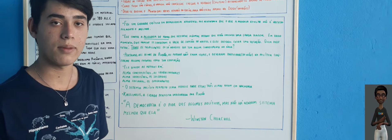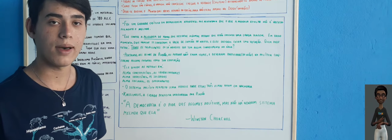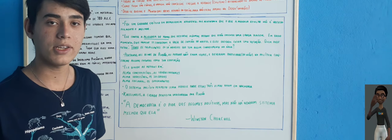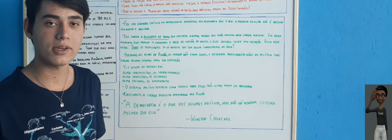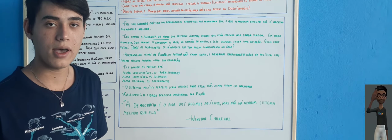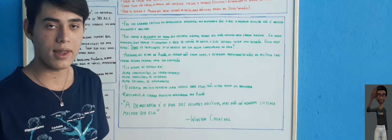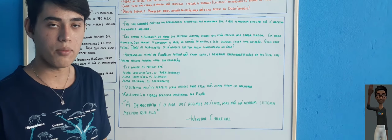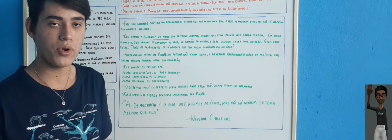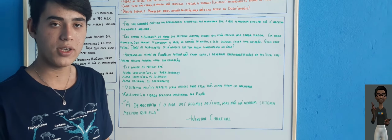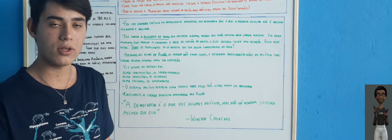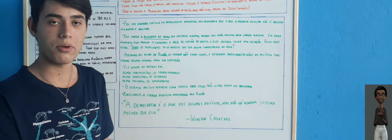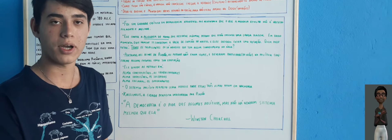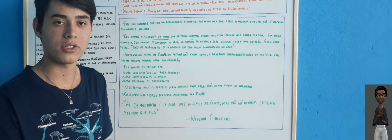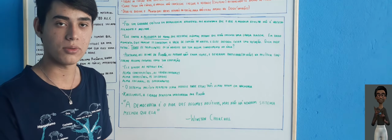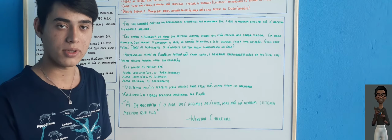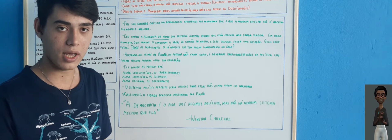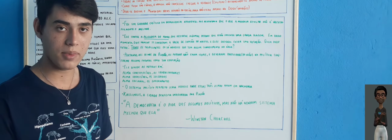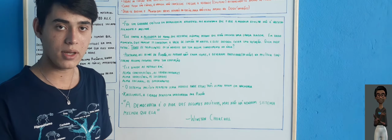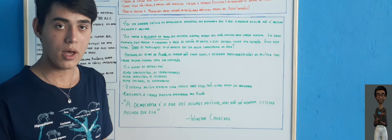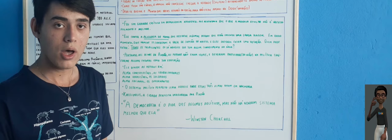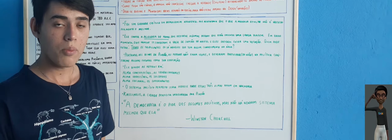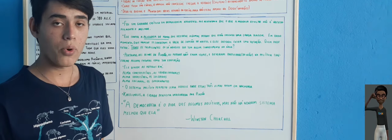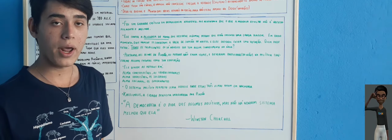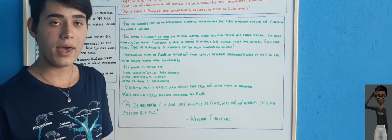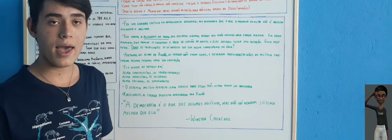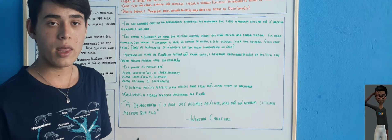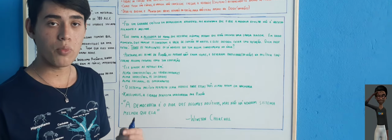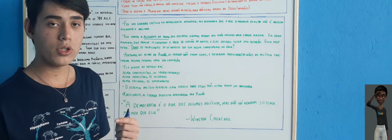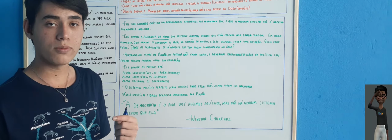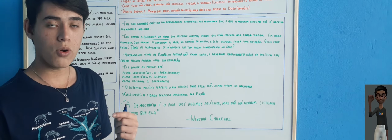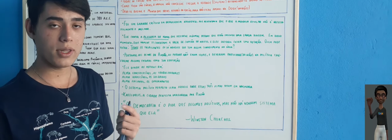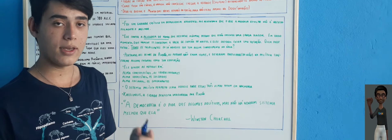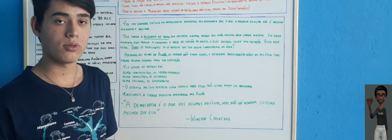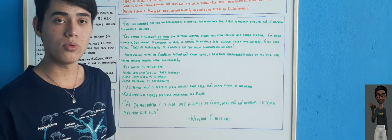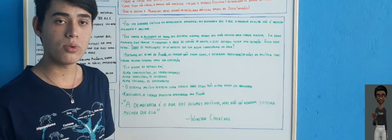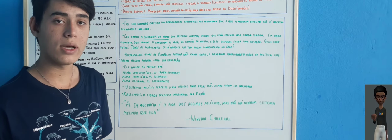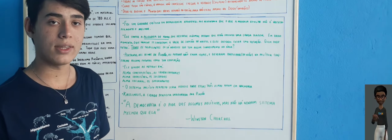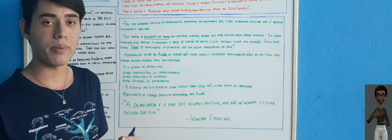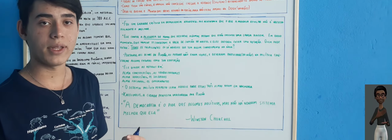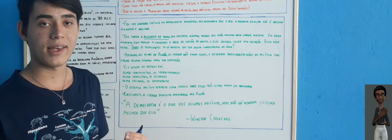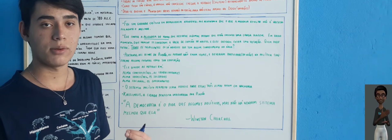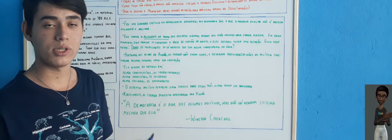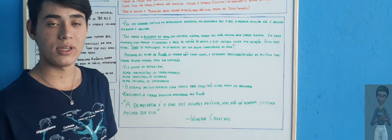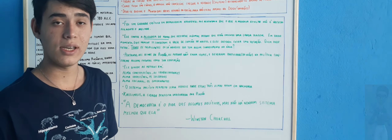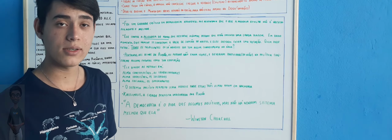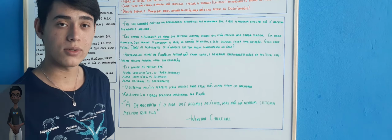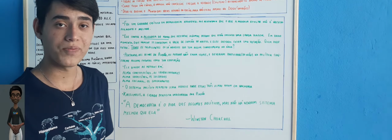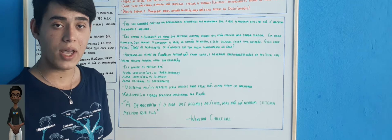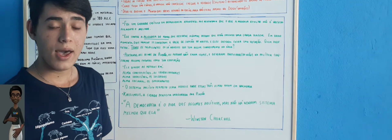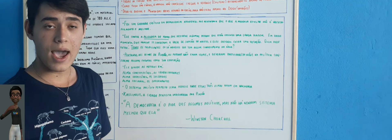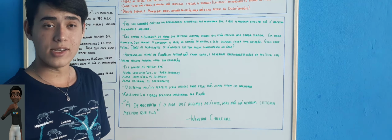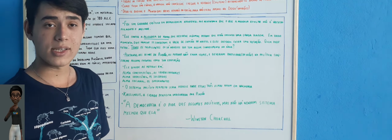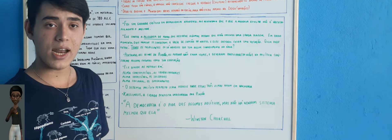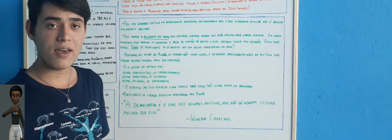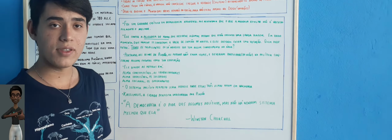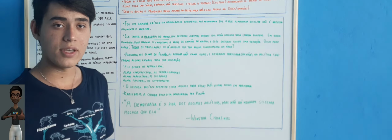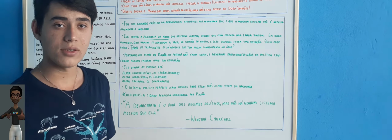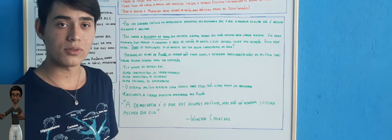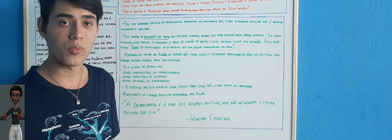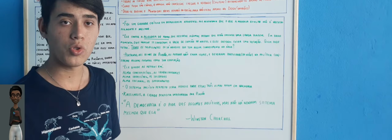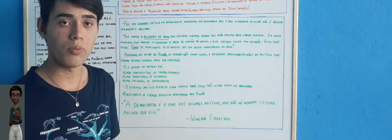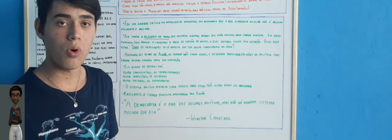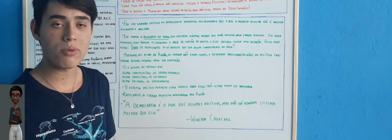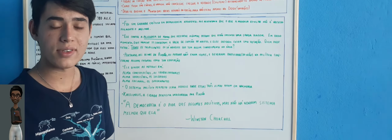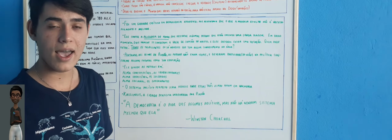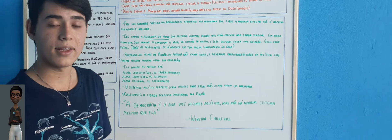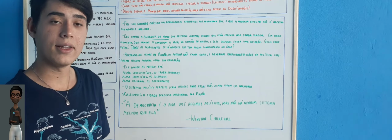nada de matemática, ela é muito ignorante no tema, porém ela é muito boa em leitura, interpretação de texto, ela escreve